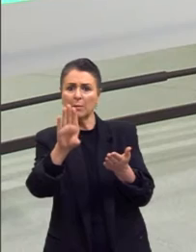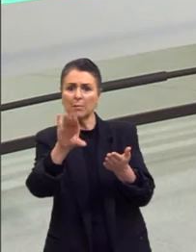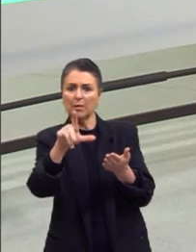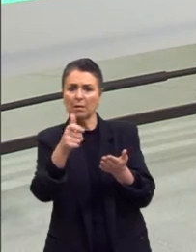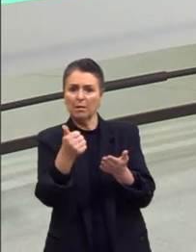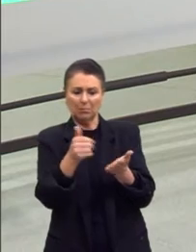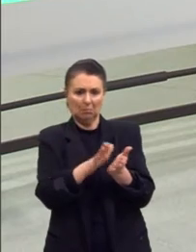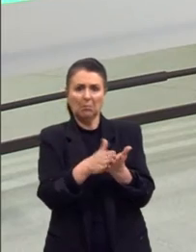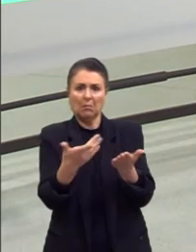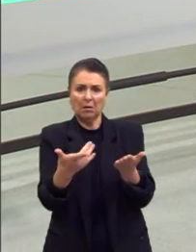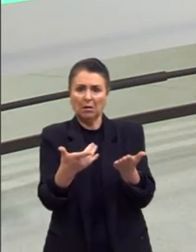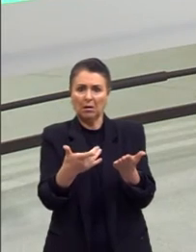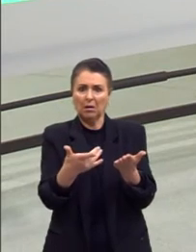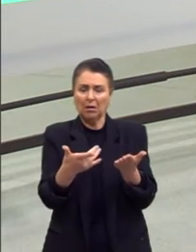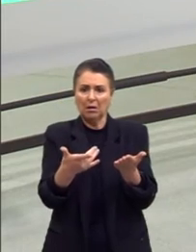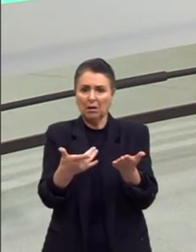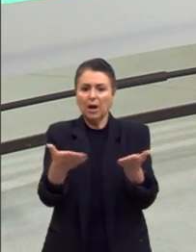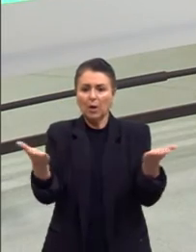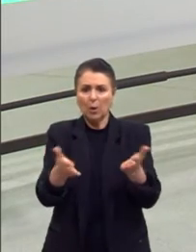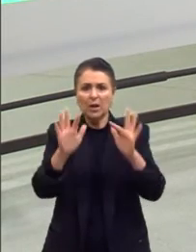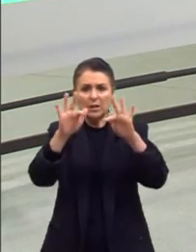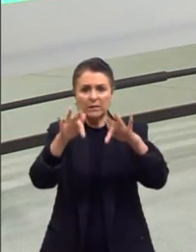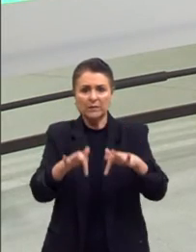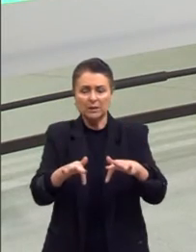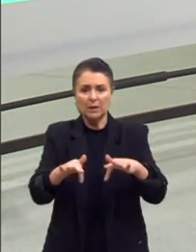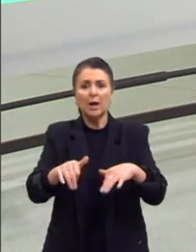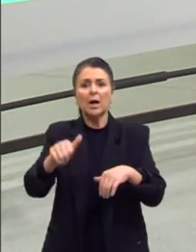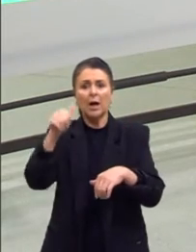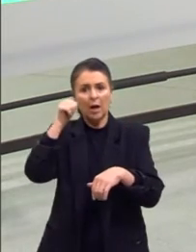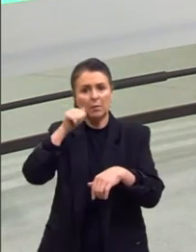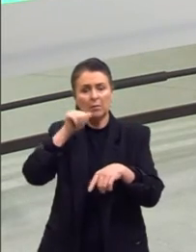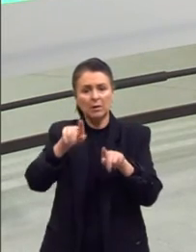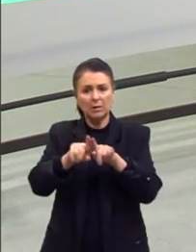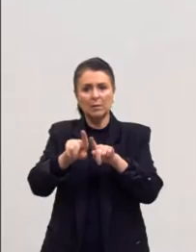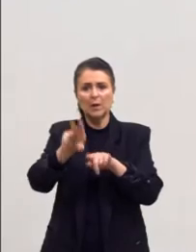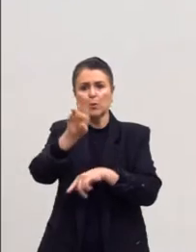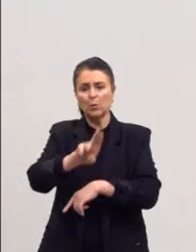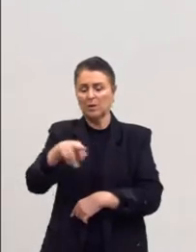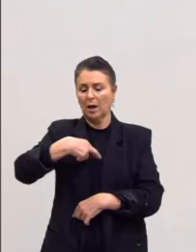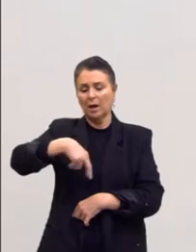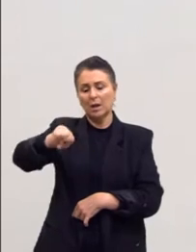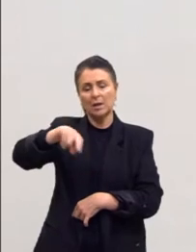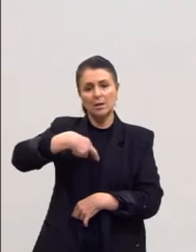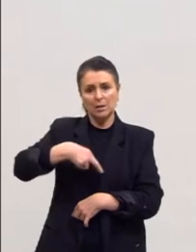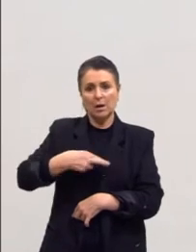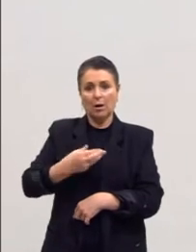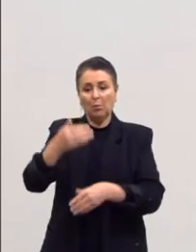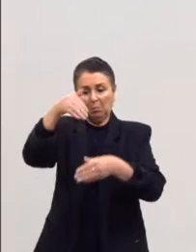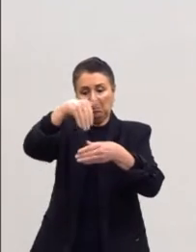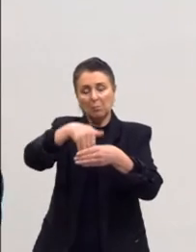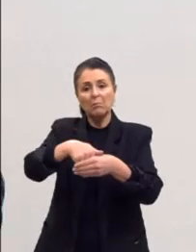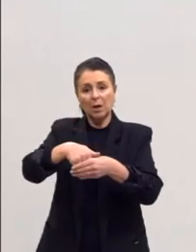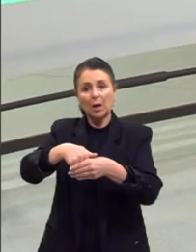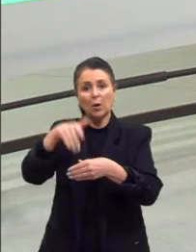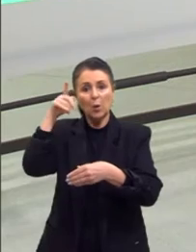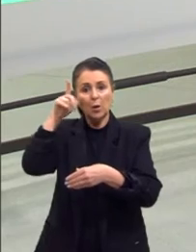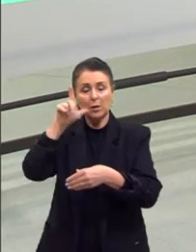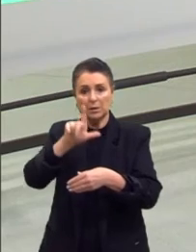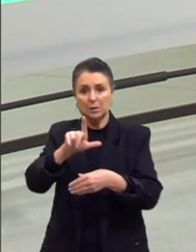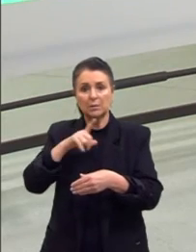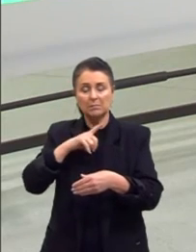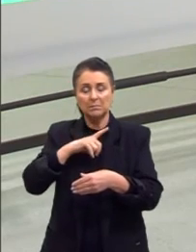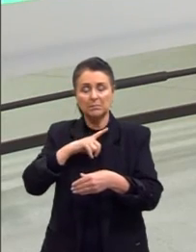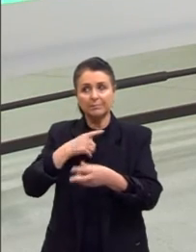que é o antigo é assim vai ser ela também se led com outro na religião ainda que esta questão da religião aquela questão mais